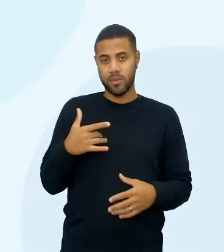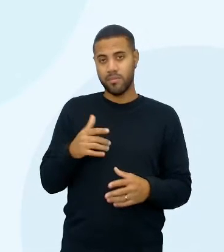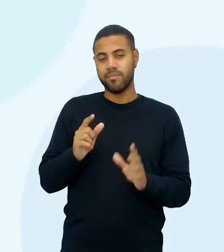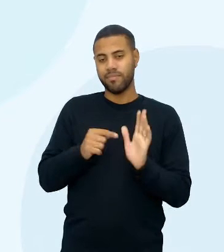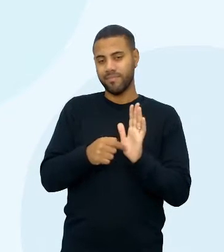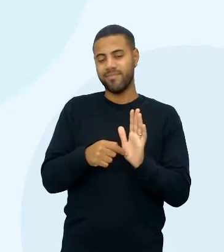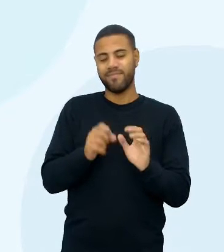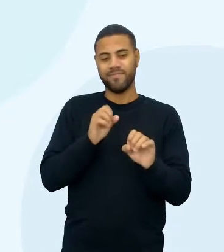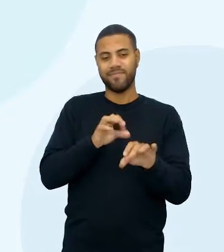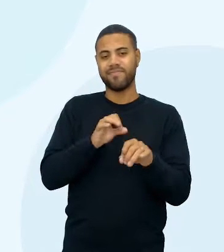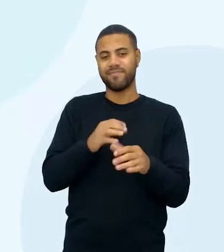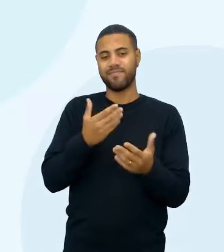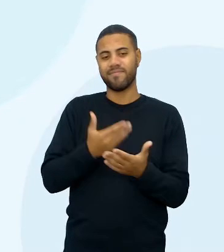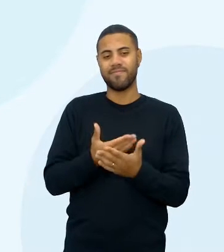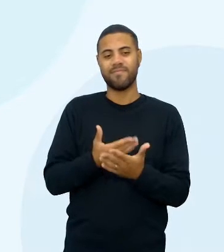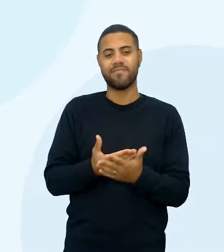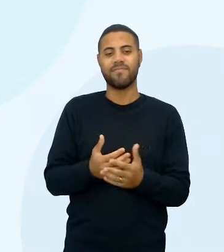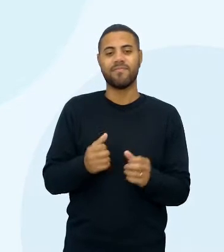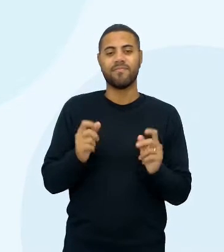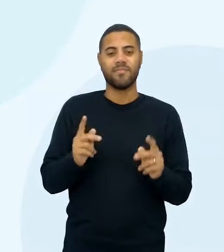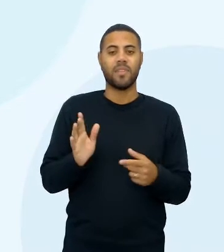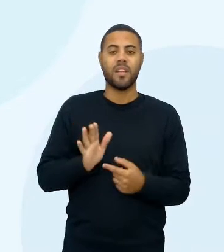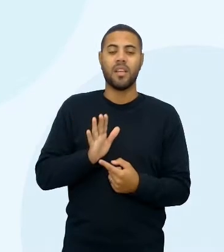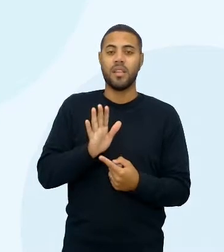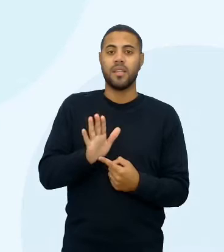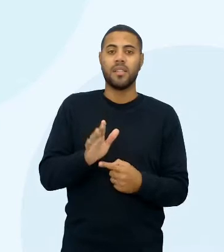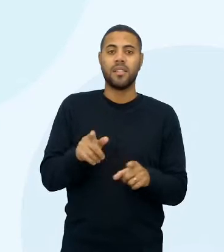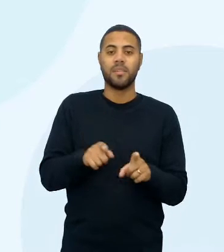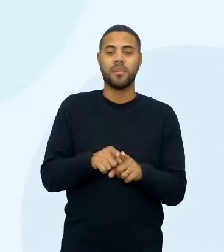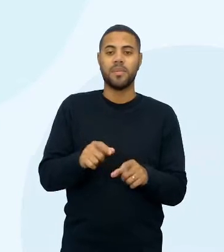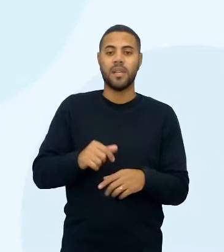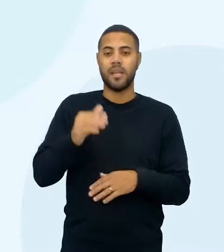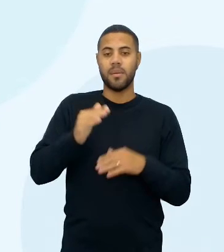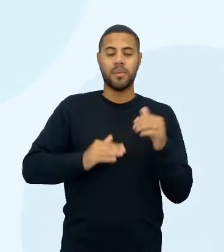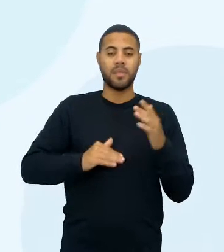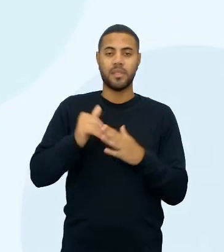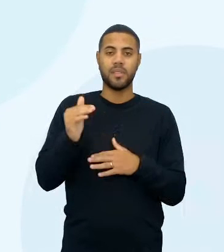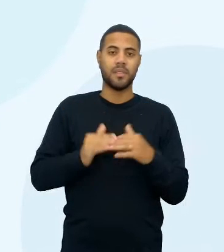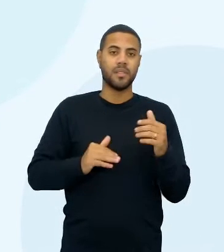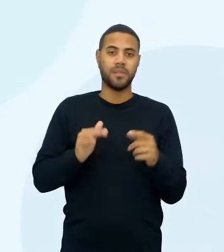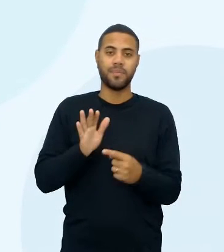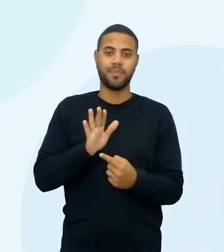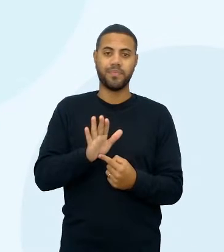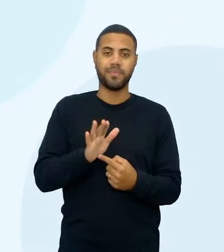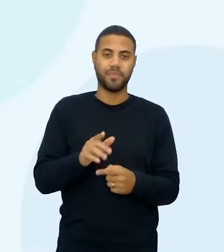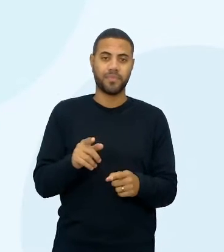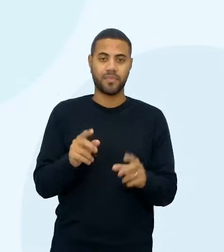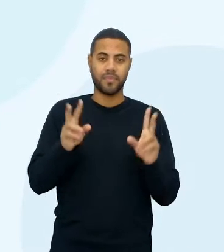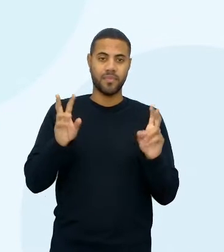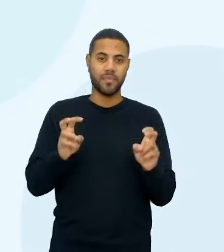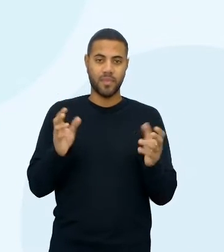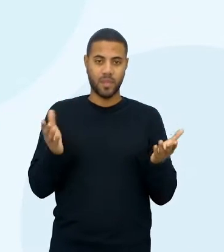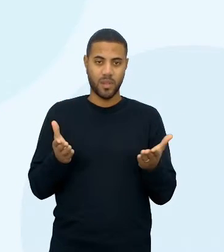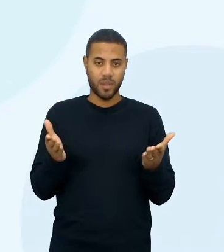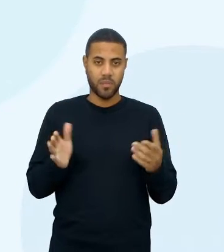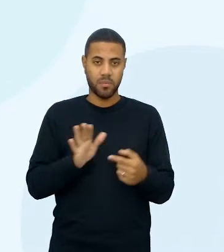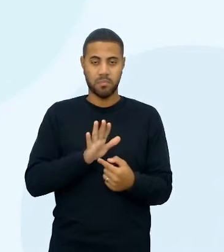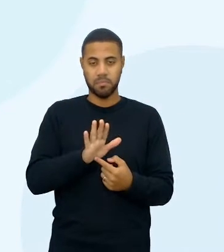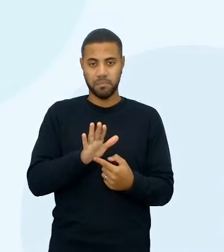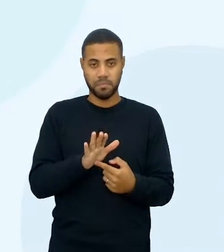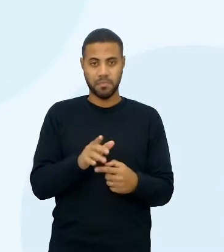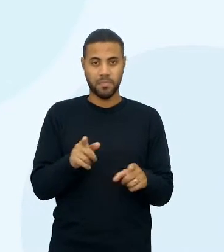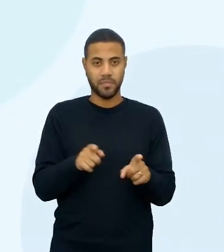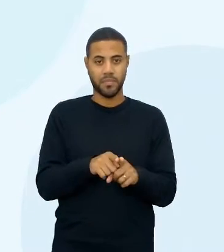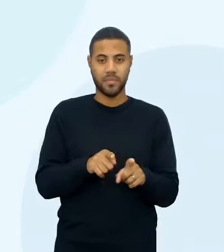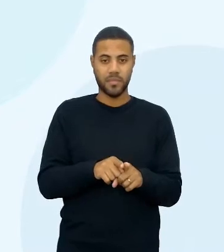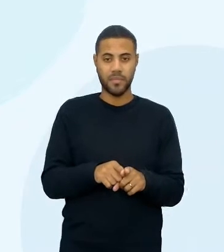aula, tá? Aqui para vocês temos as nossas habilidades, que serão abordadas hoje, né? E